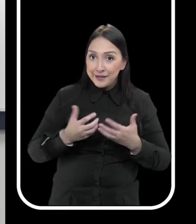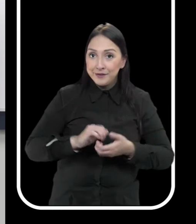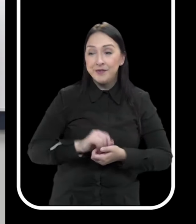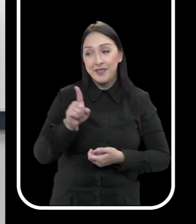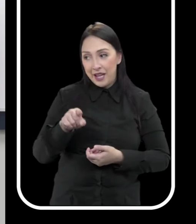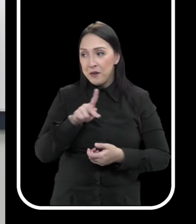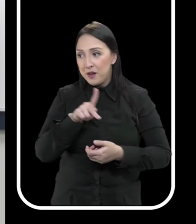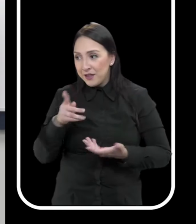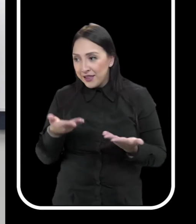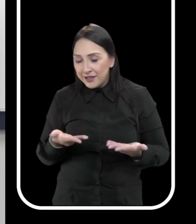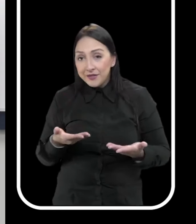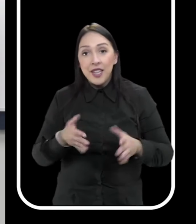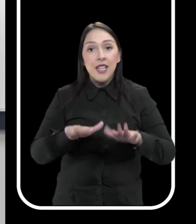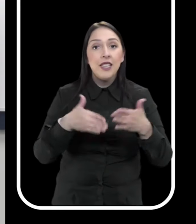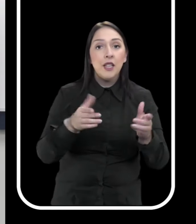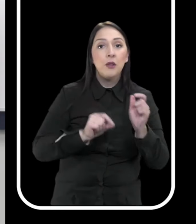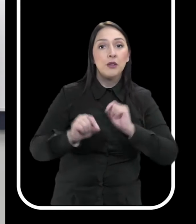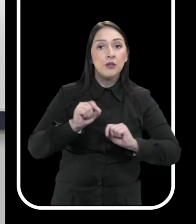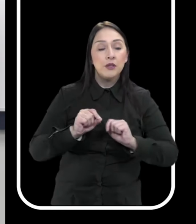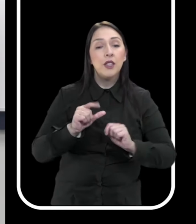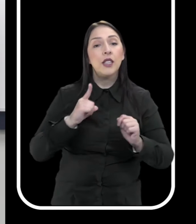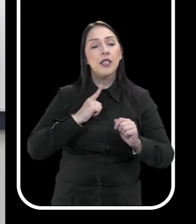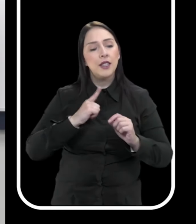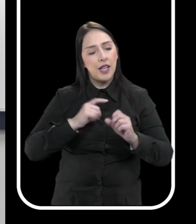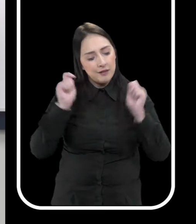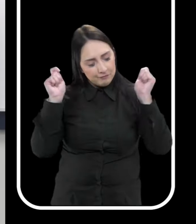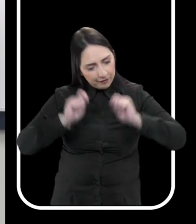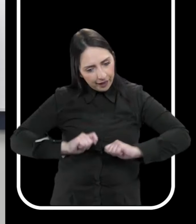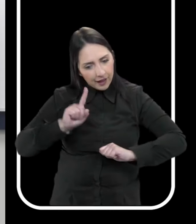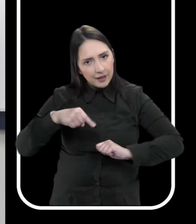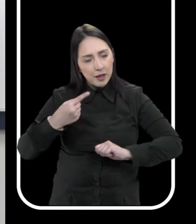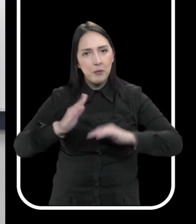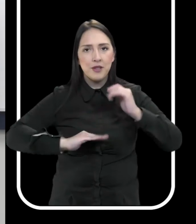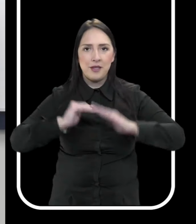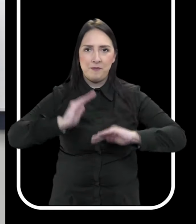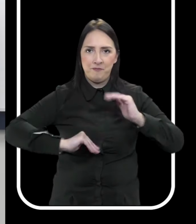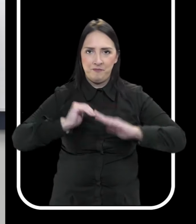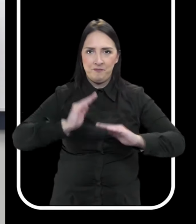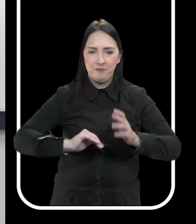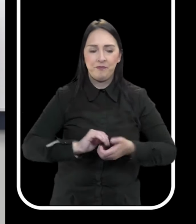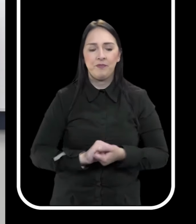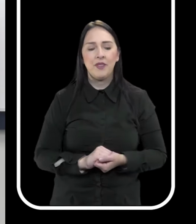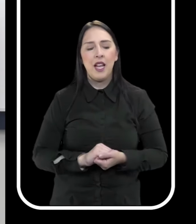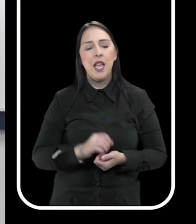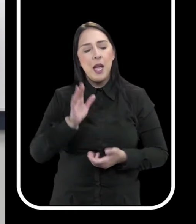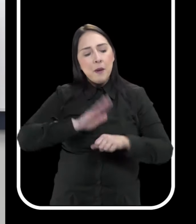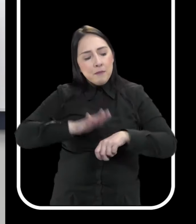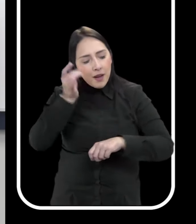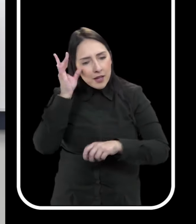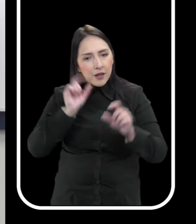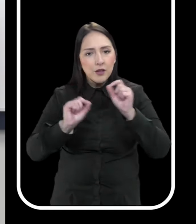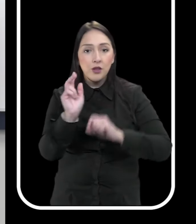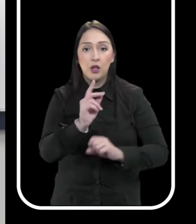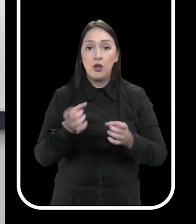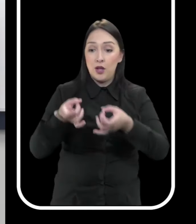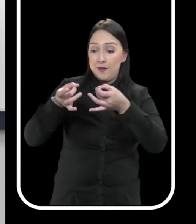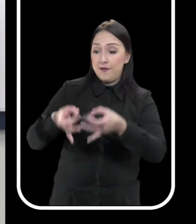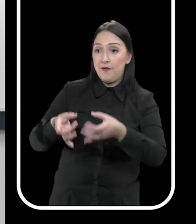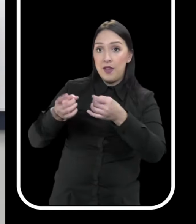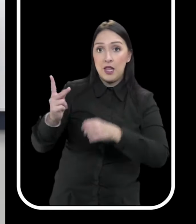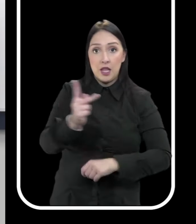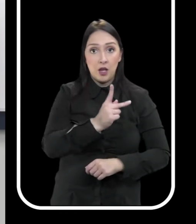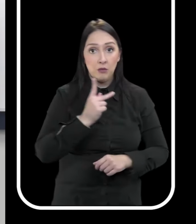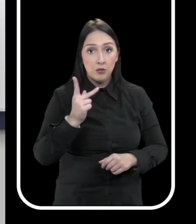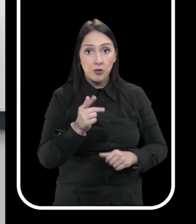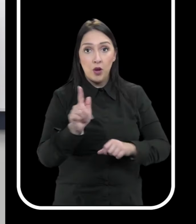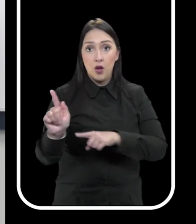né, professor Carlos? Isso. Então, nesse caso, tem tudo para dar certo depois na prática. Tá? Então, vai ser mais fácil de nós